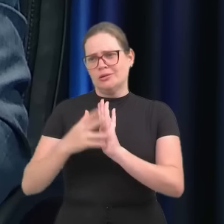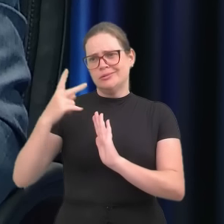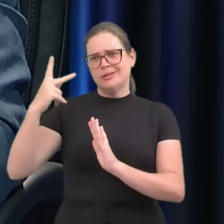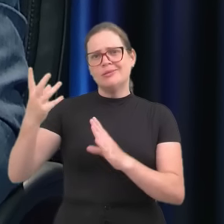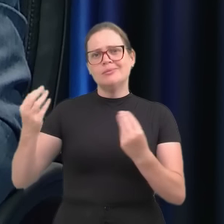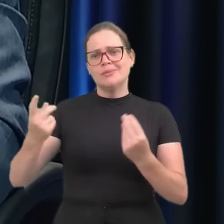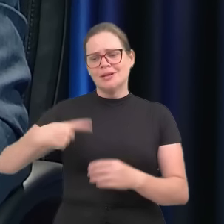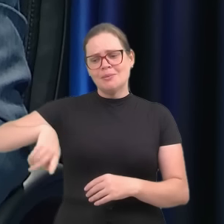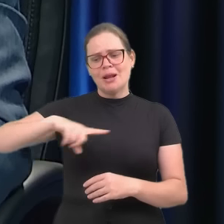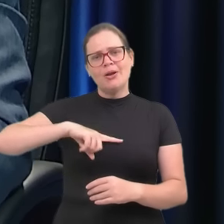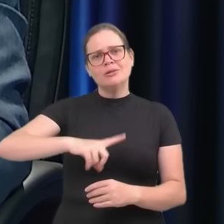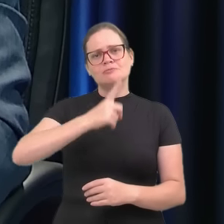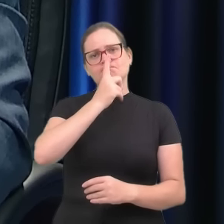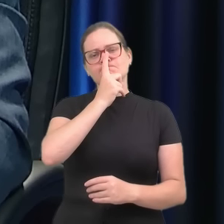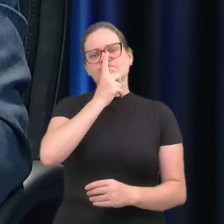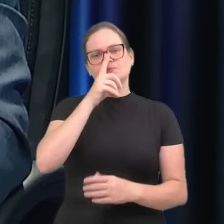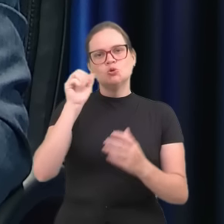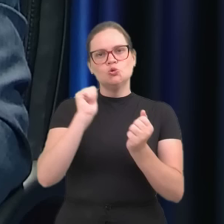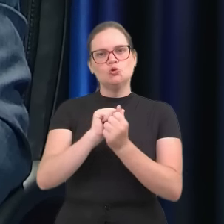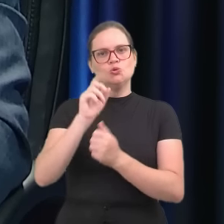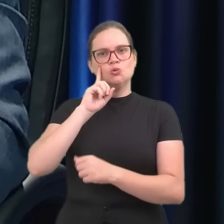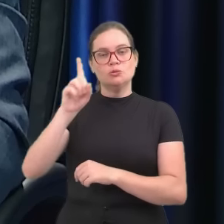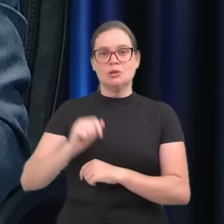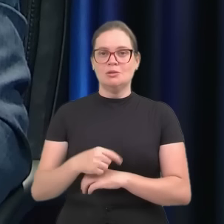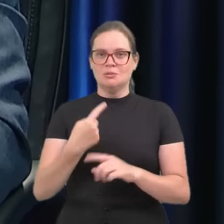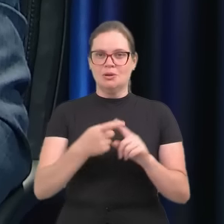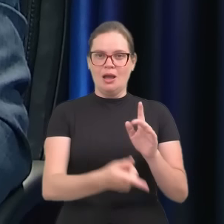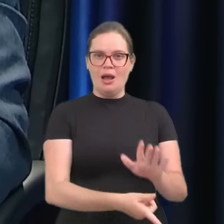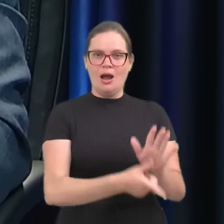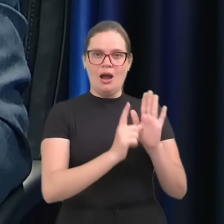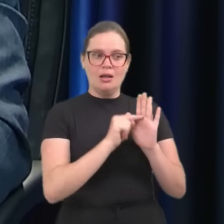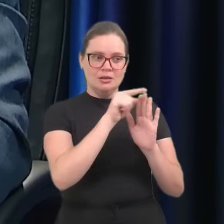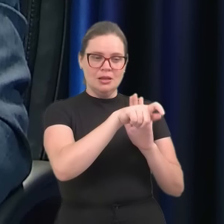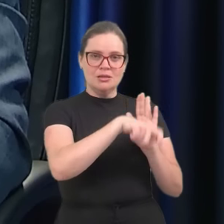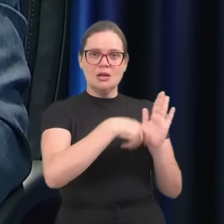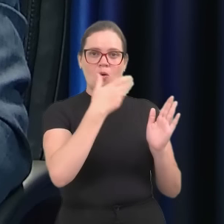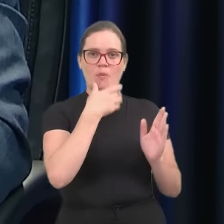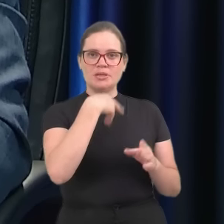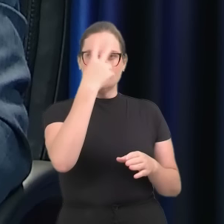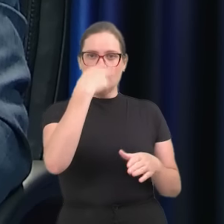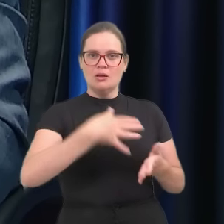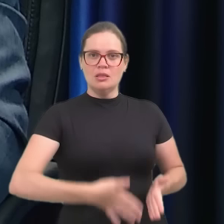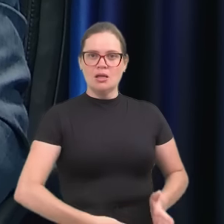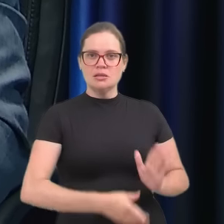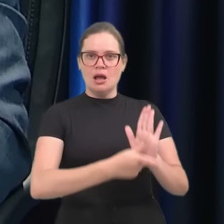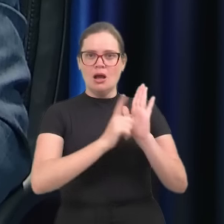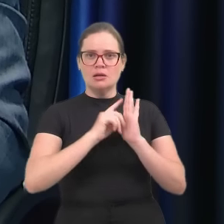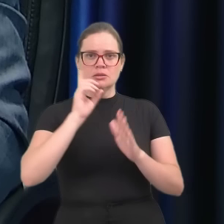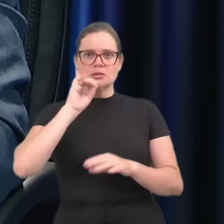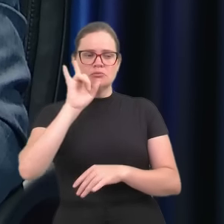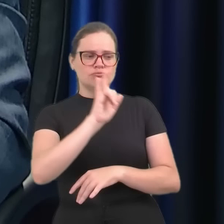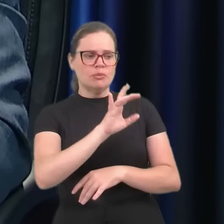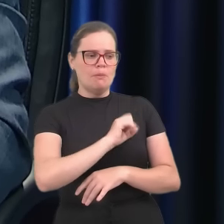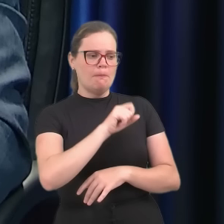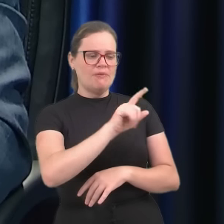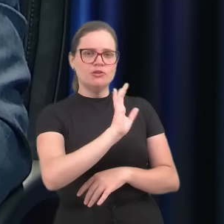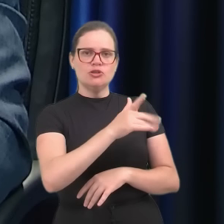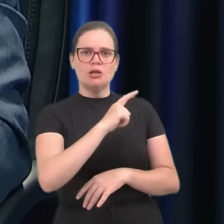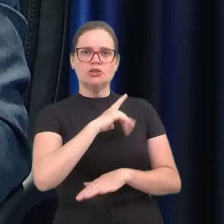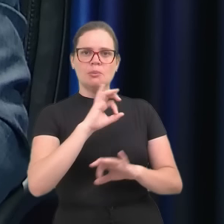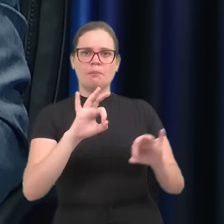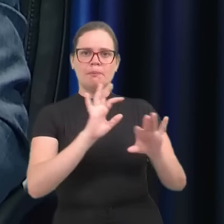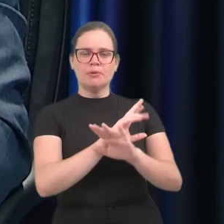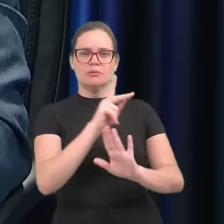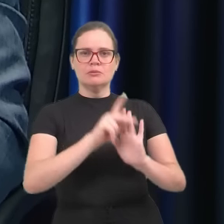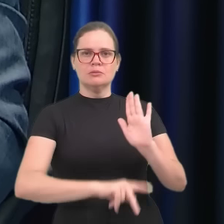né? Verdade. Mesmo antes dele nascer, Deus já o amava e já